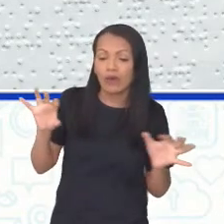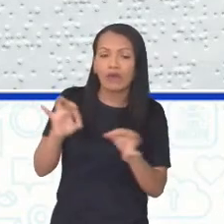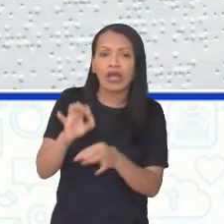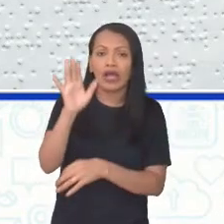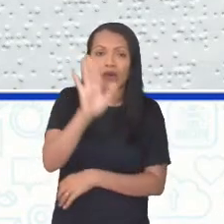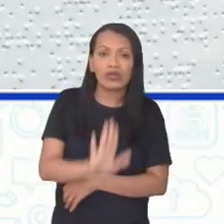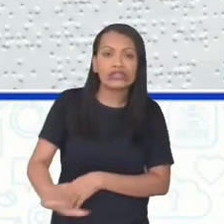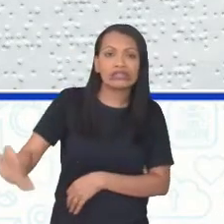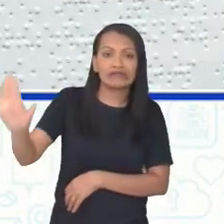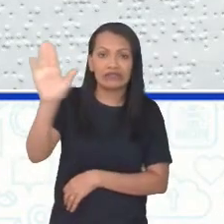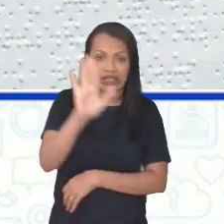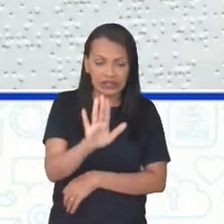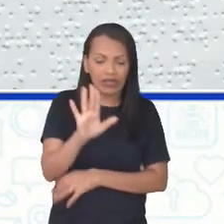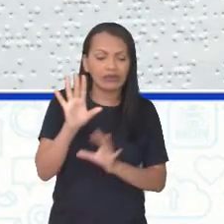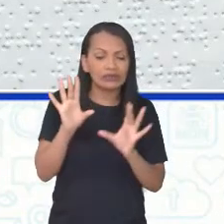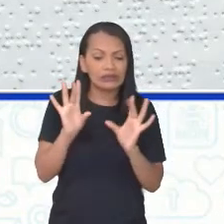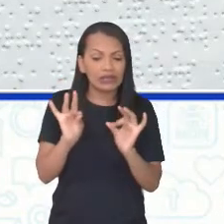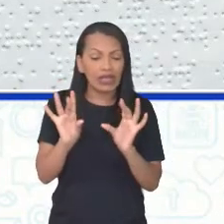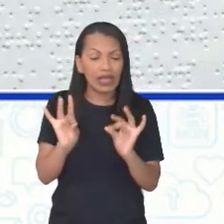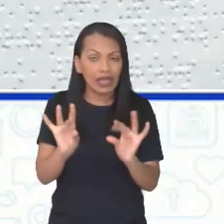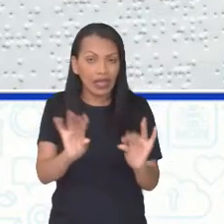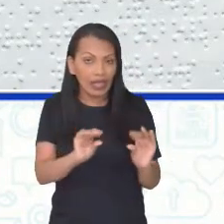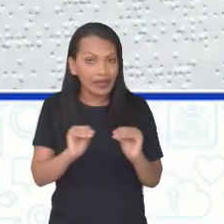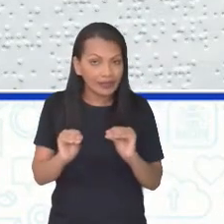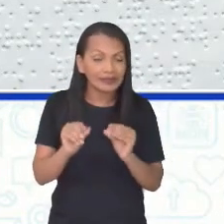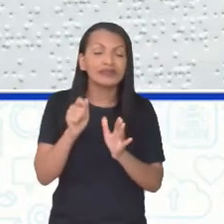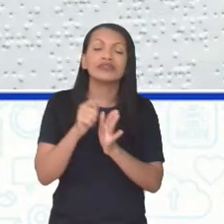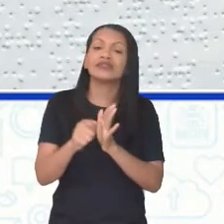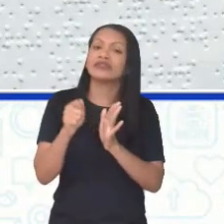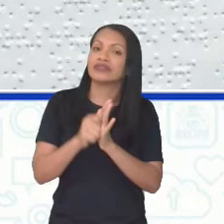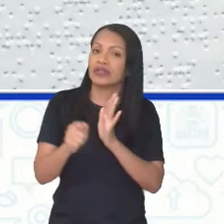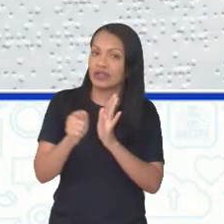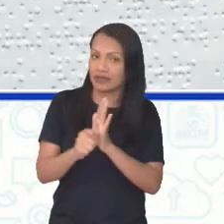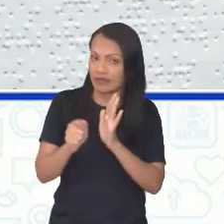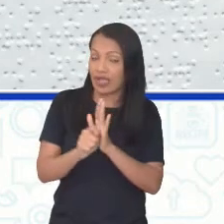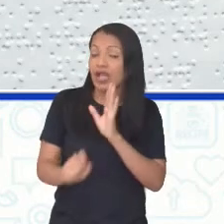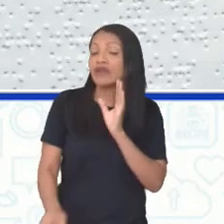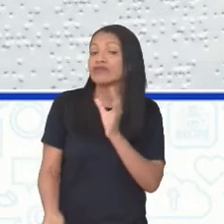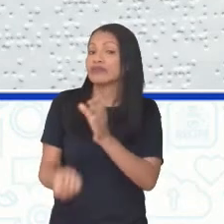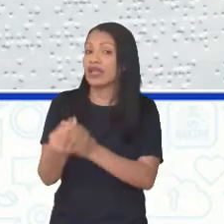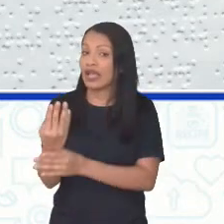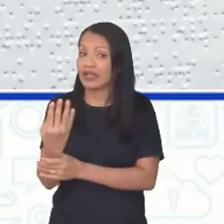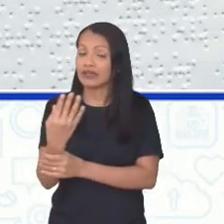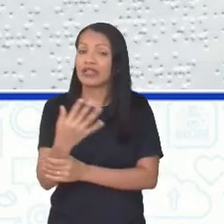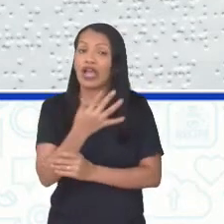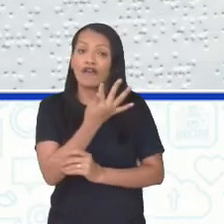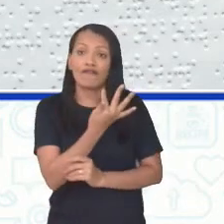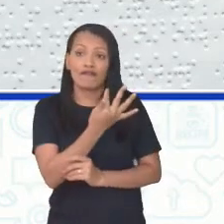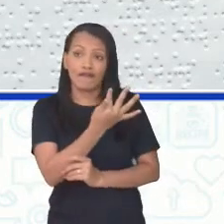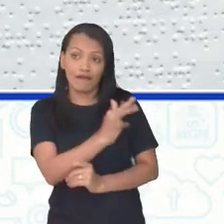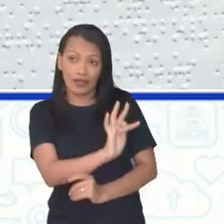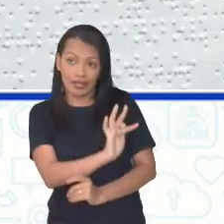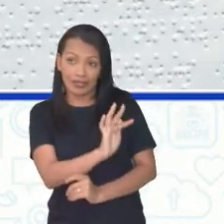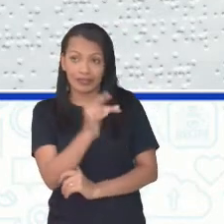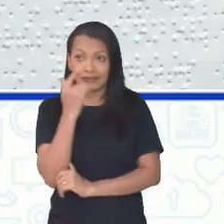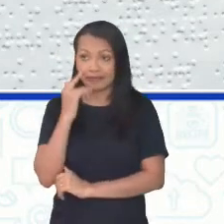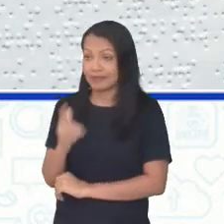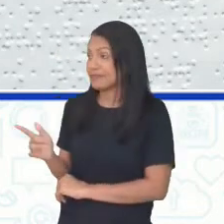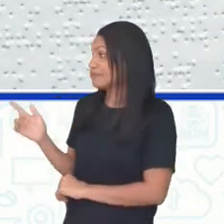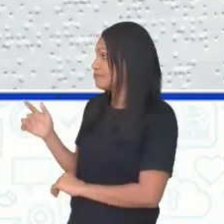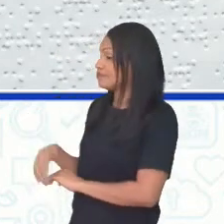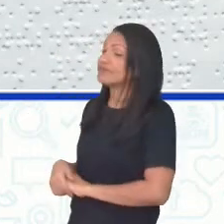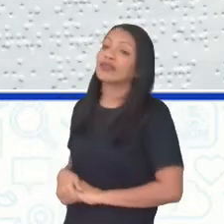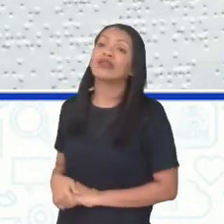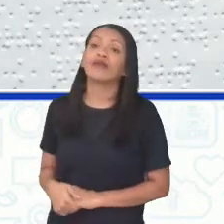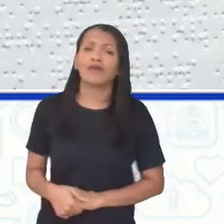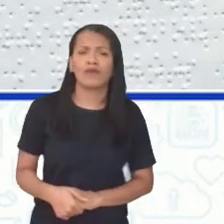de escrita, usado por pessoas cegas, inventado na França por Louis Braille. Aí tem que gastar o francês, né, professora Camille? Um